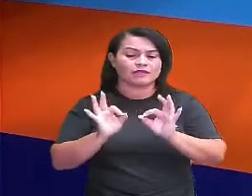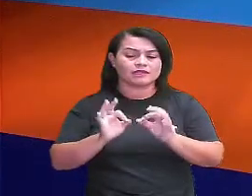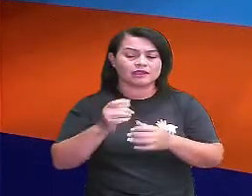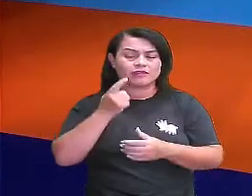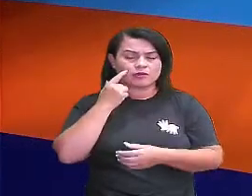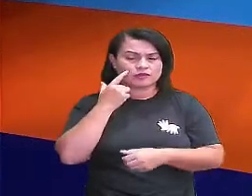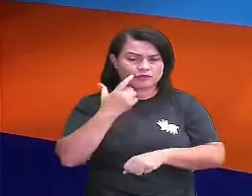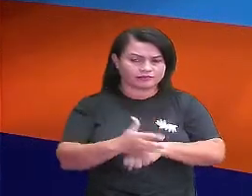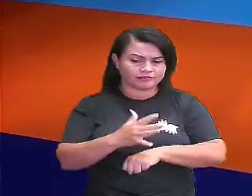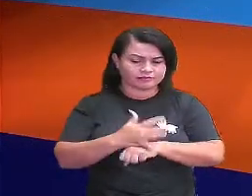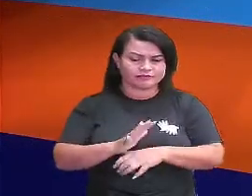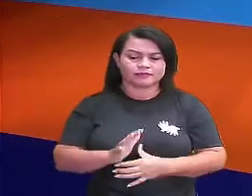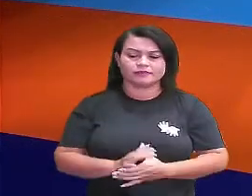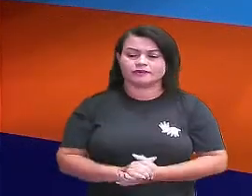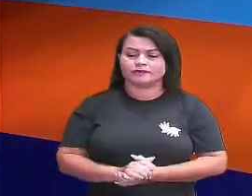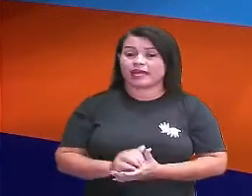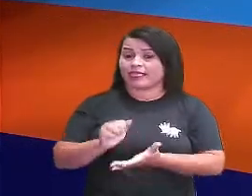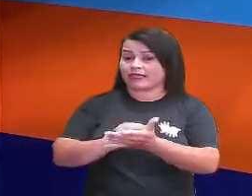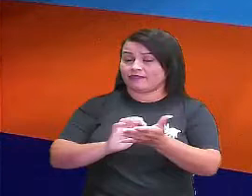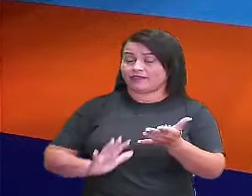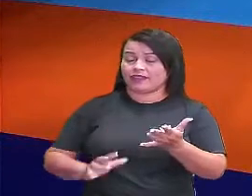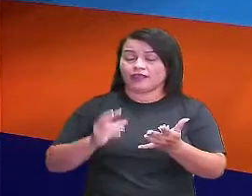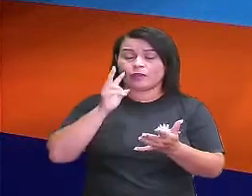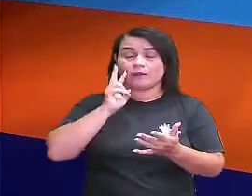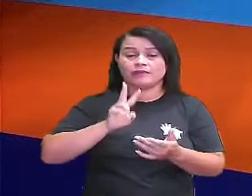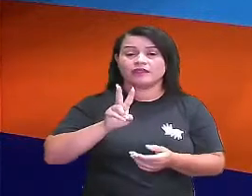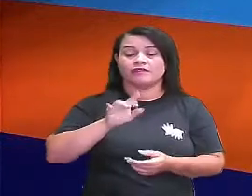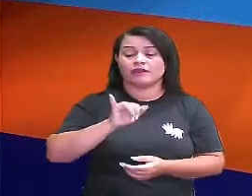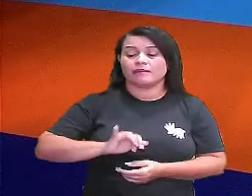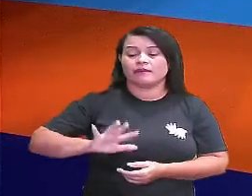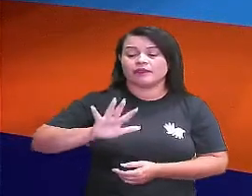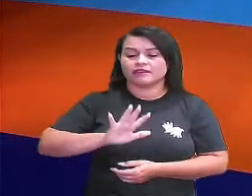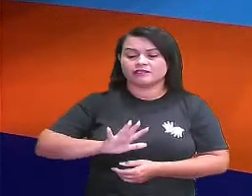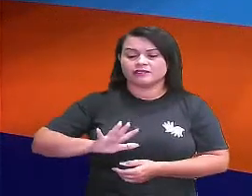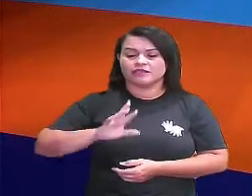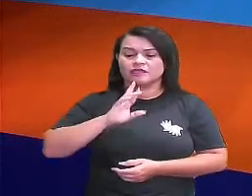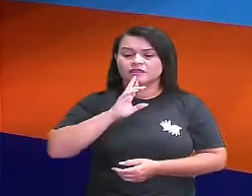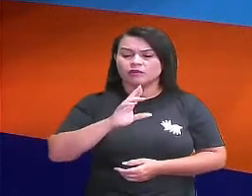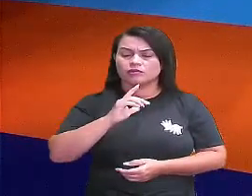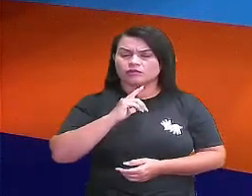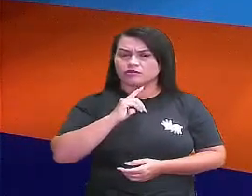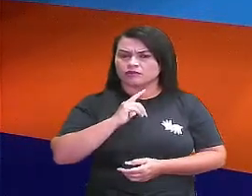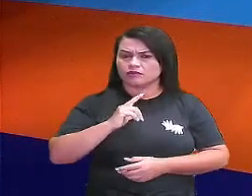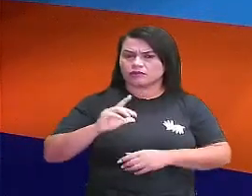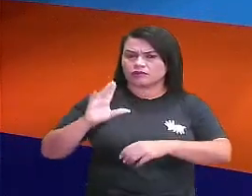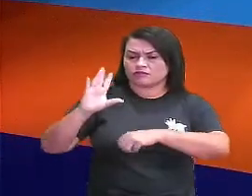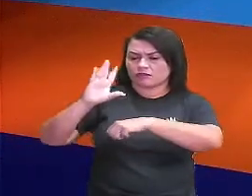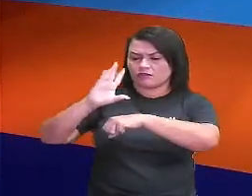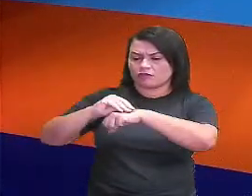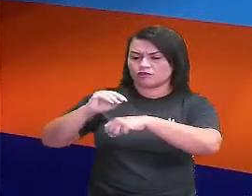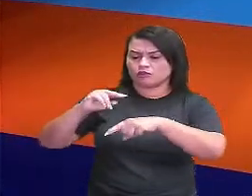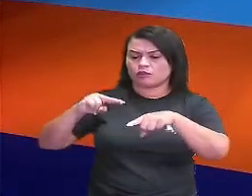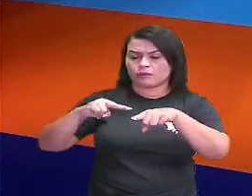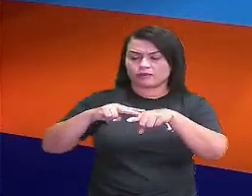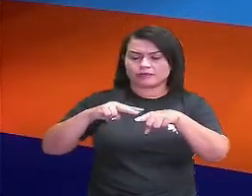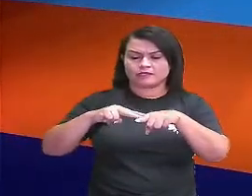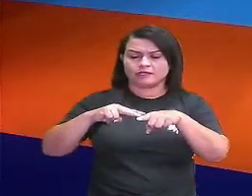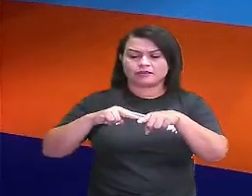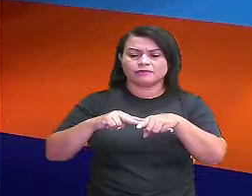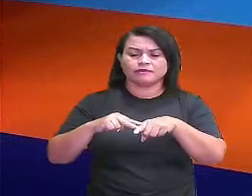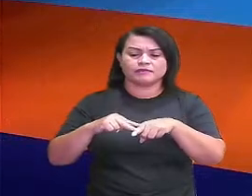nossos exercícios. Observe a foto e responda. E aí eu tenho uma foto e eu tenho uma pizza, tá